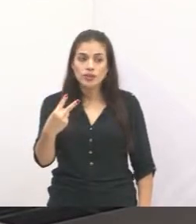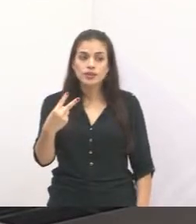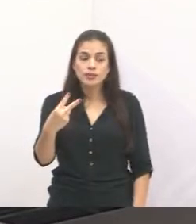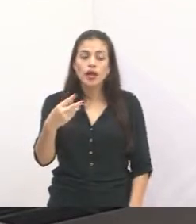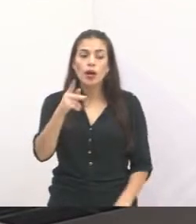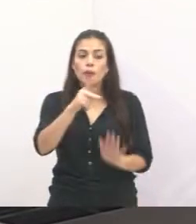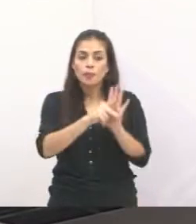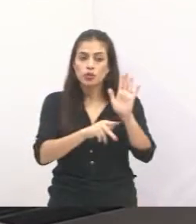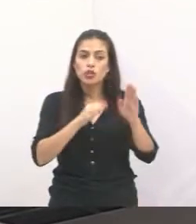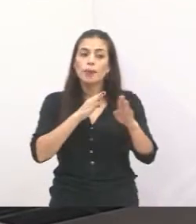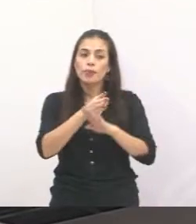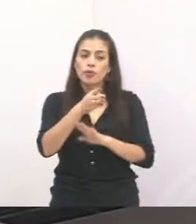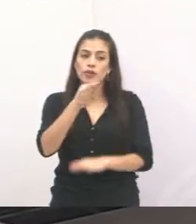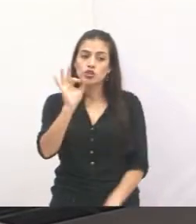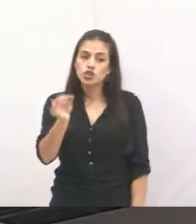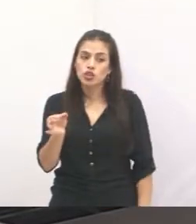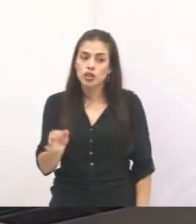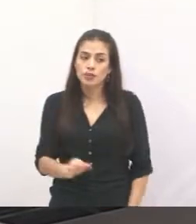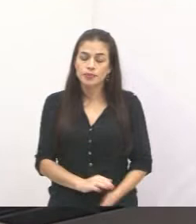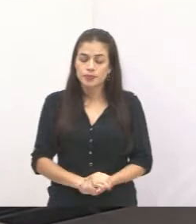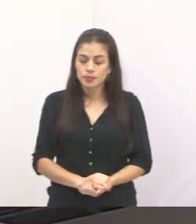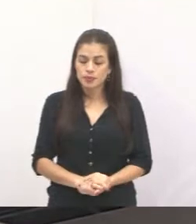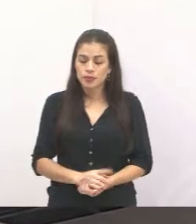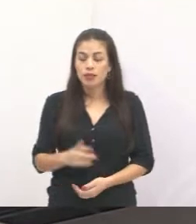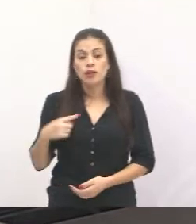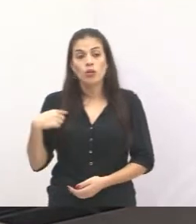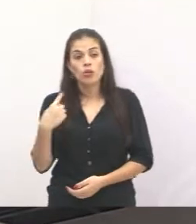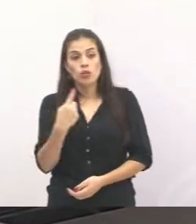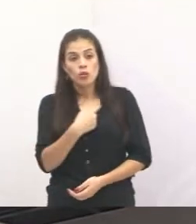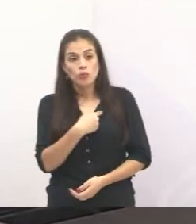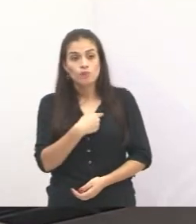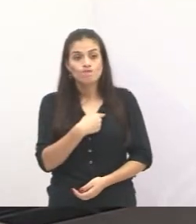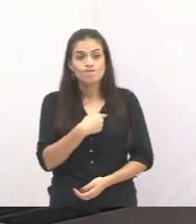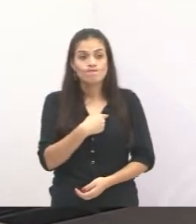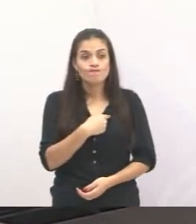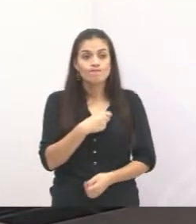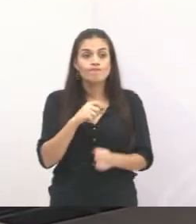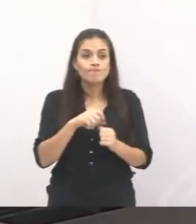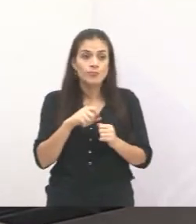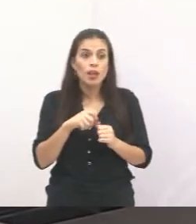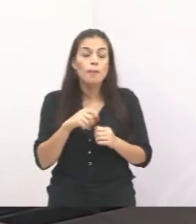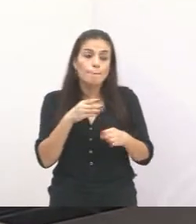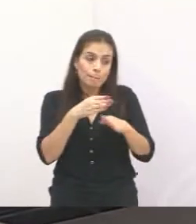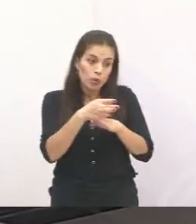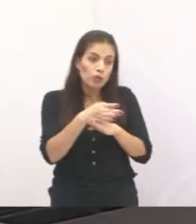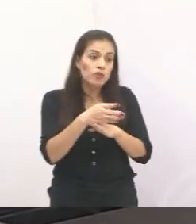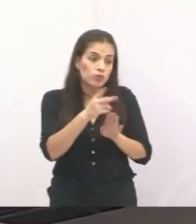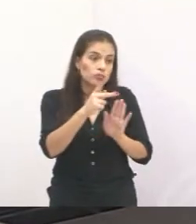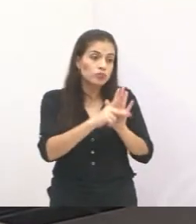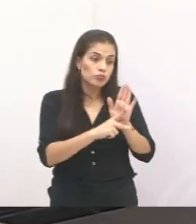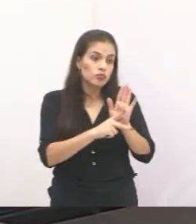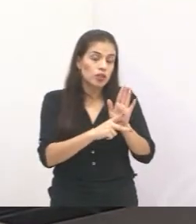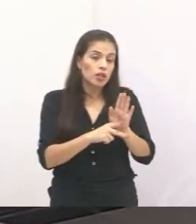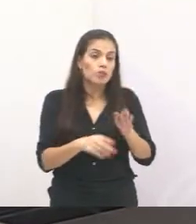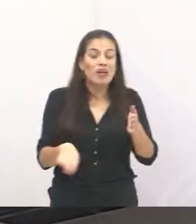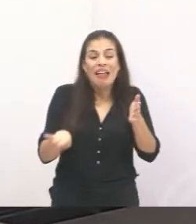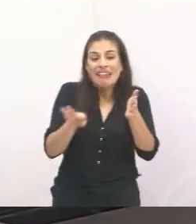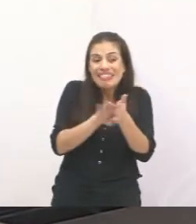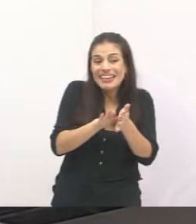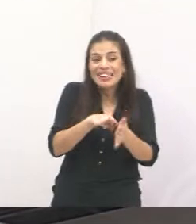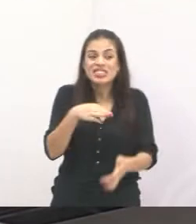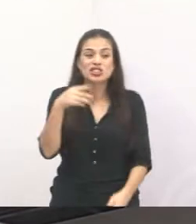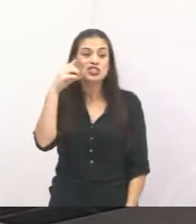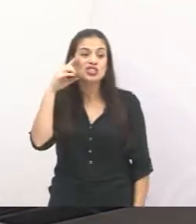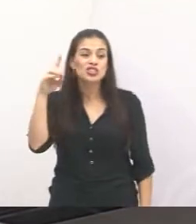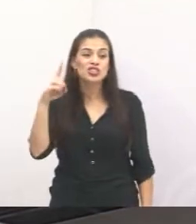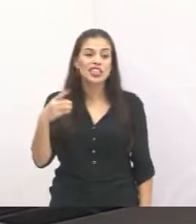nós estamos fazendo de tudo para que o nosso projeto seja aprovado e nós temos até 30 de junho para entregar tudo isso. Então,